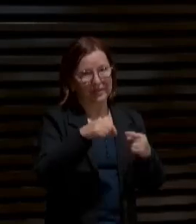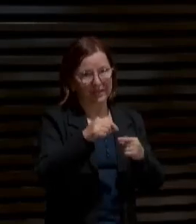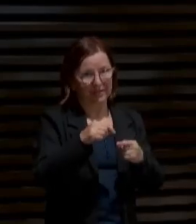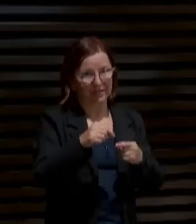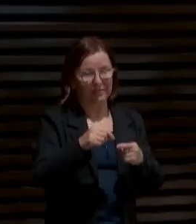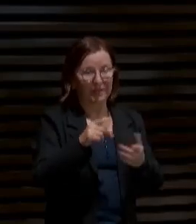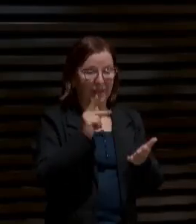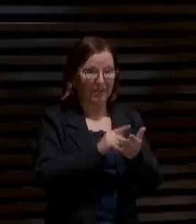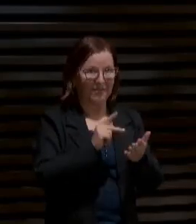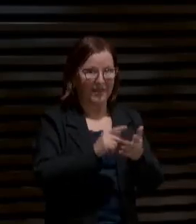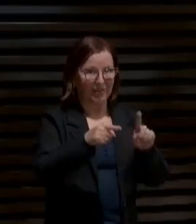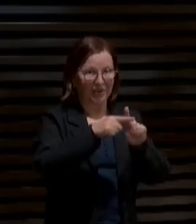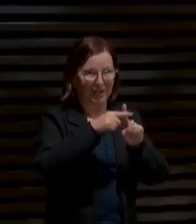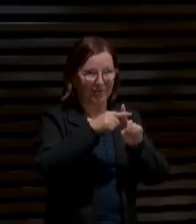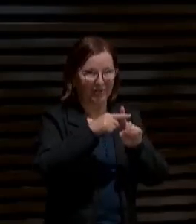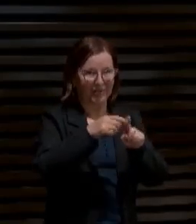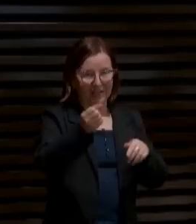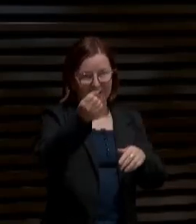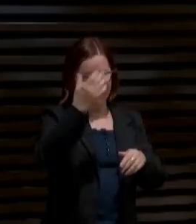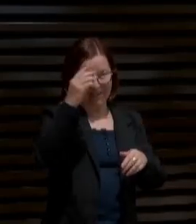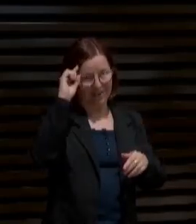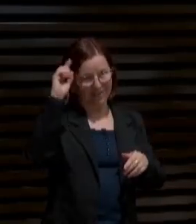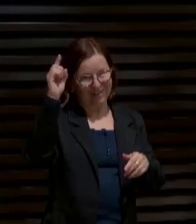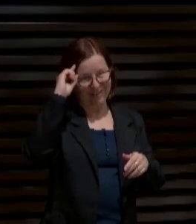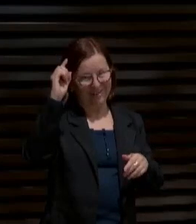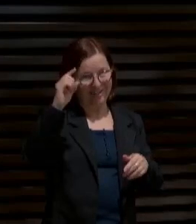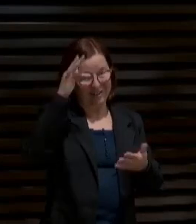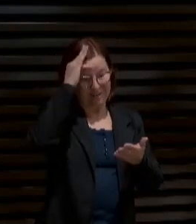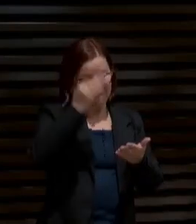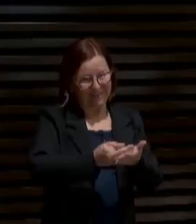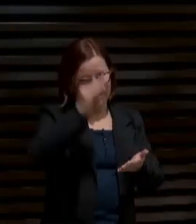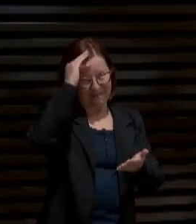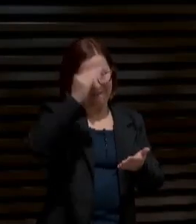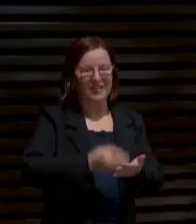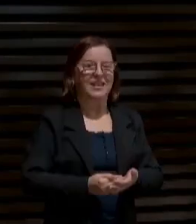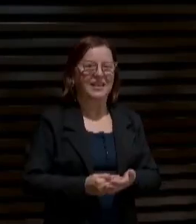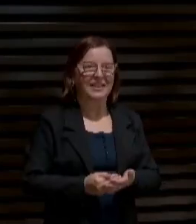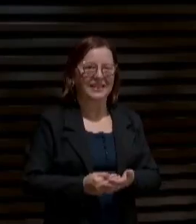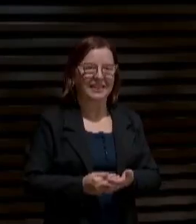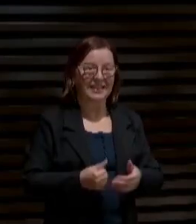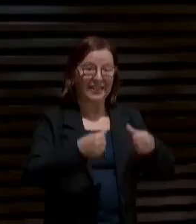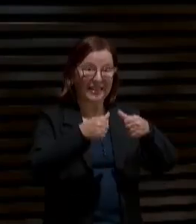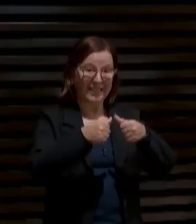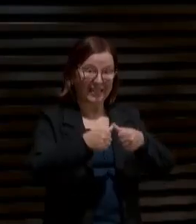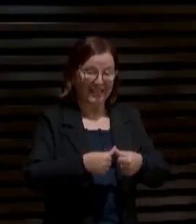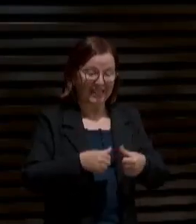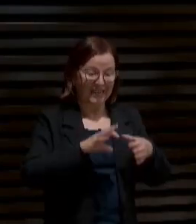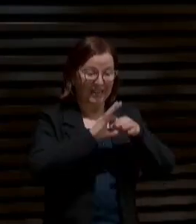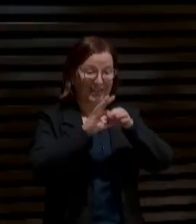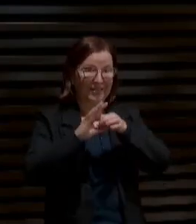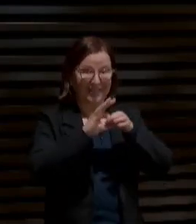fé e os efeitos dessa comunhão passam a ser transbordantes